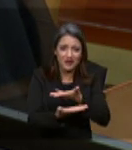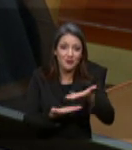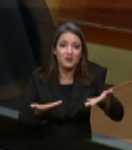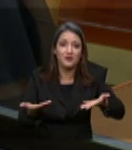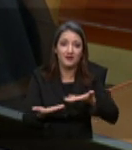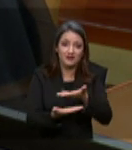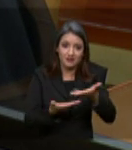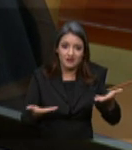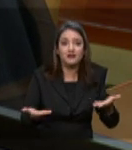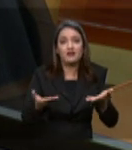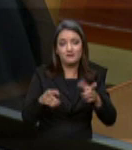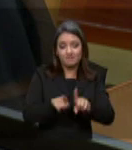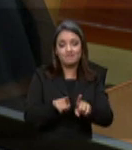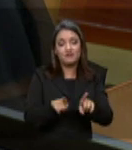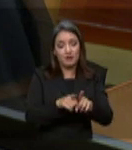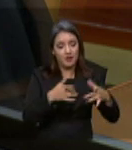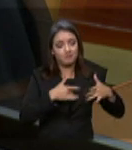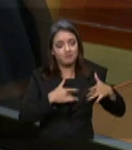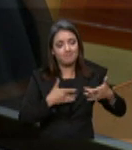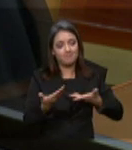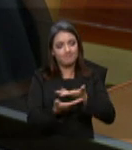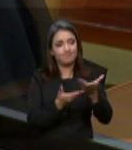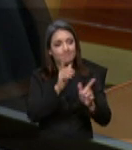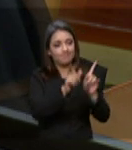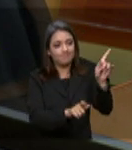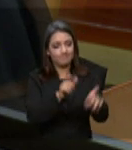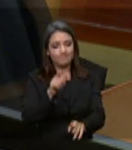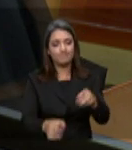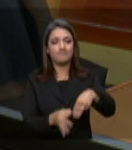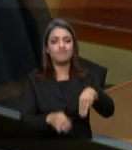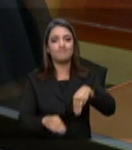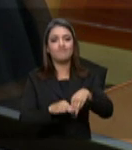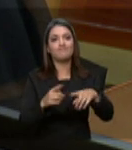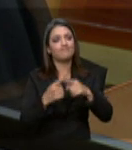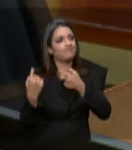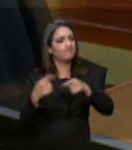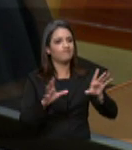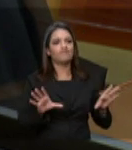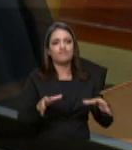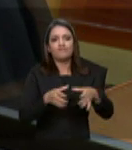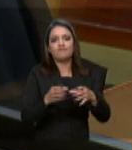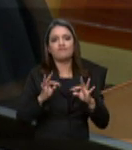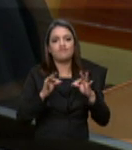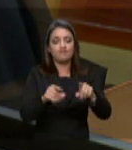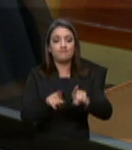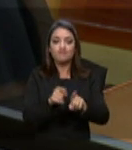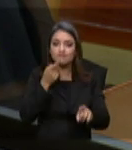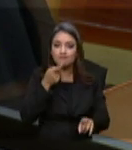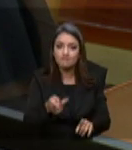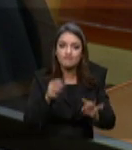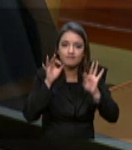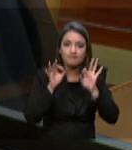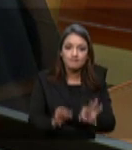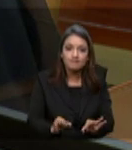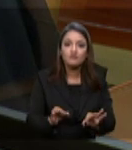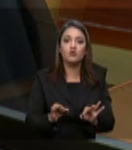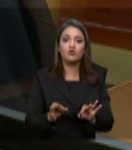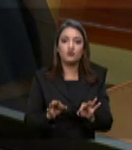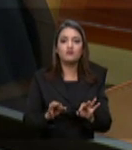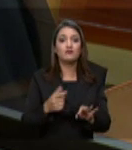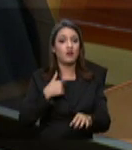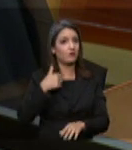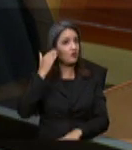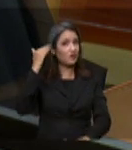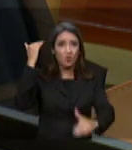lançadas contra alguns seus membros o que ofende a constituição como tudo bem Como registrar de forma veemente o meu repúdio